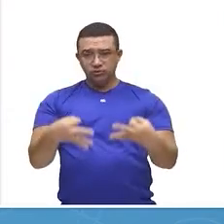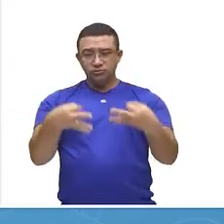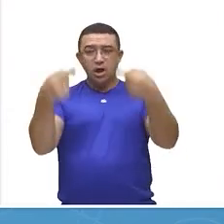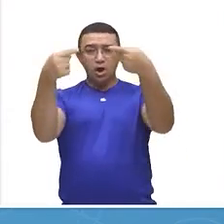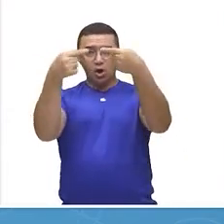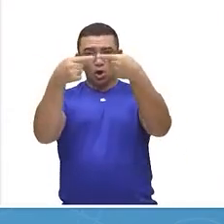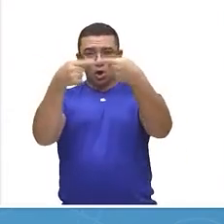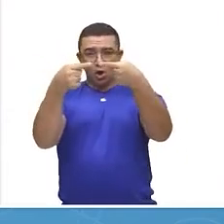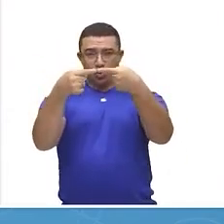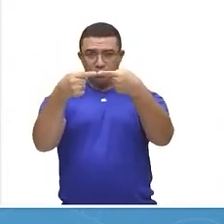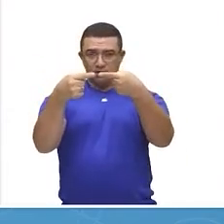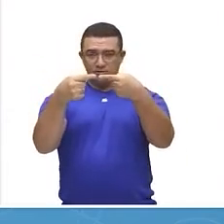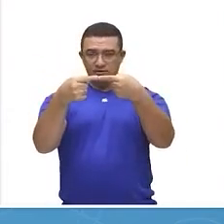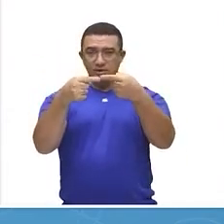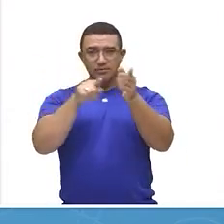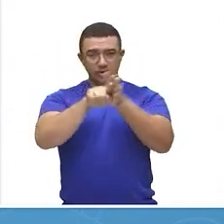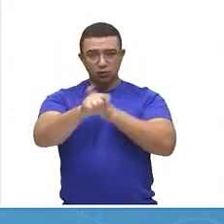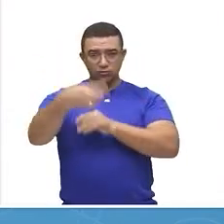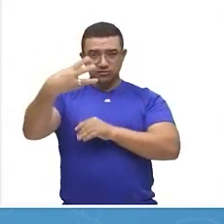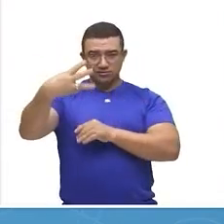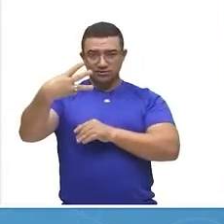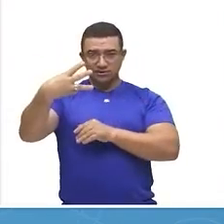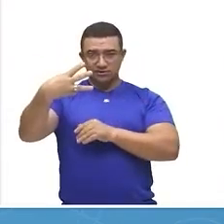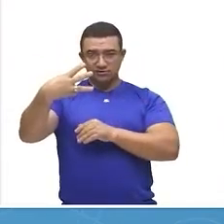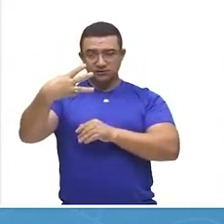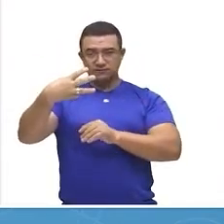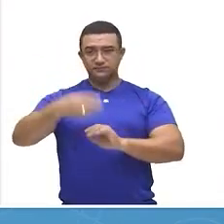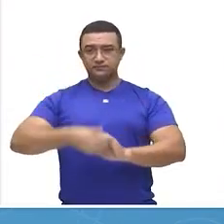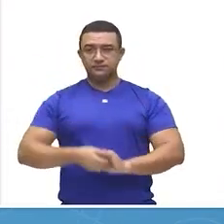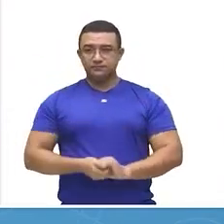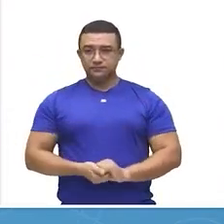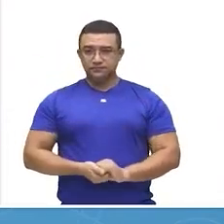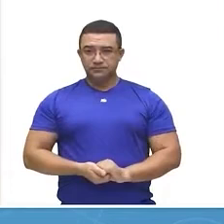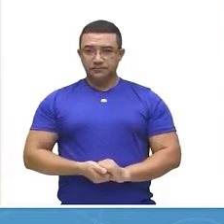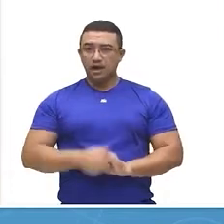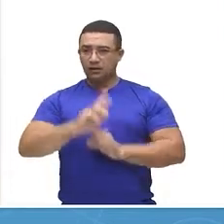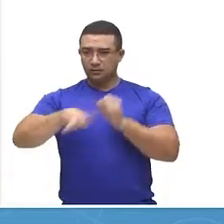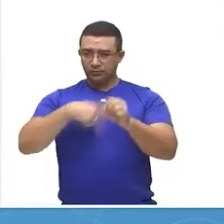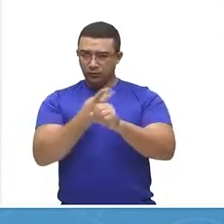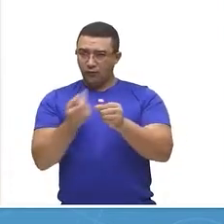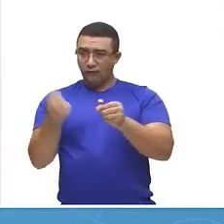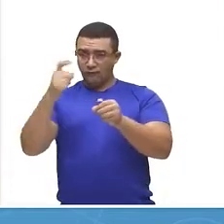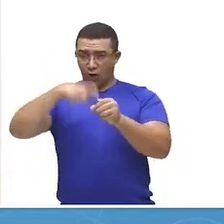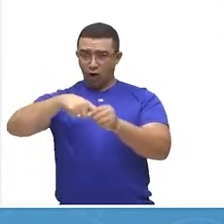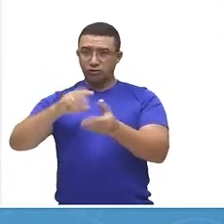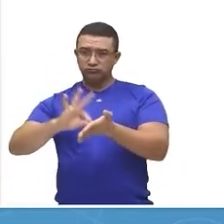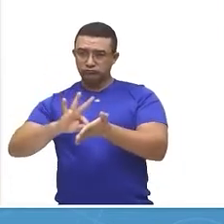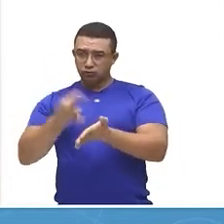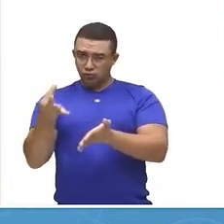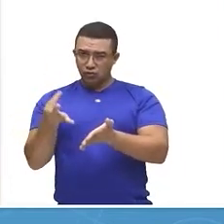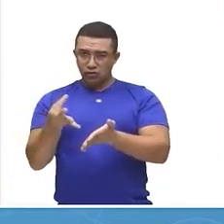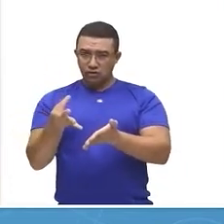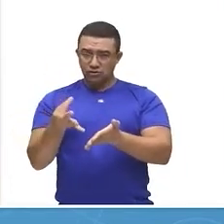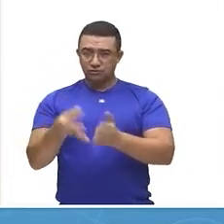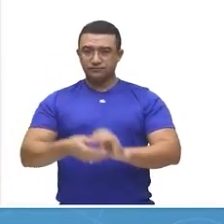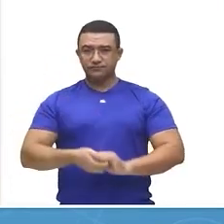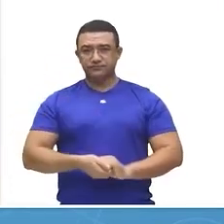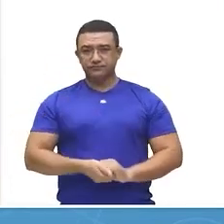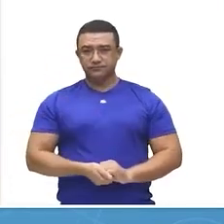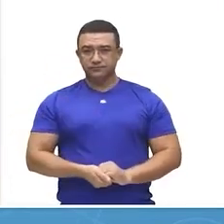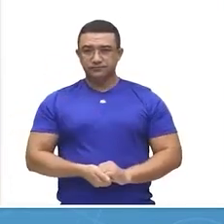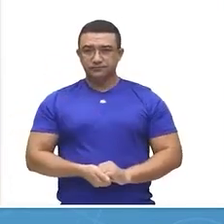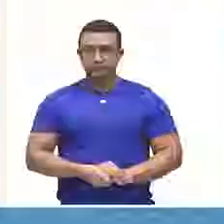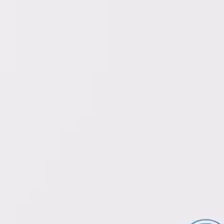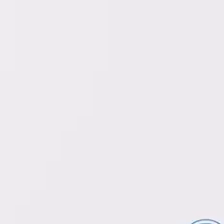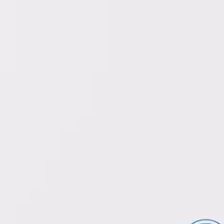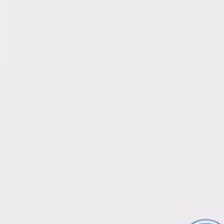preencher essa lacuna dessa nossa questão. Na sequência aí, nós voltamos então com a correção dessa nossa terceira questão